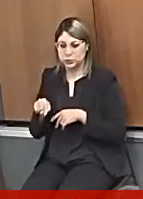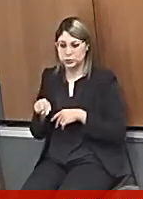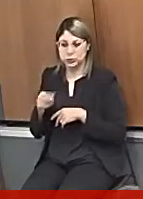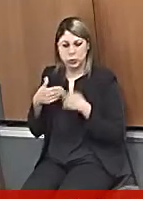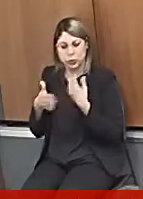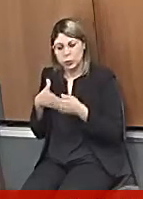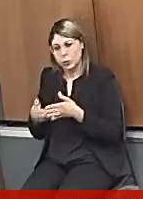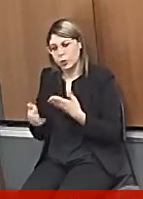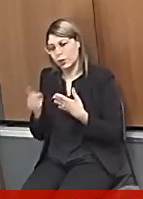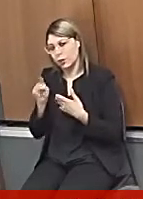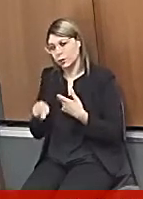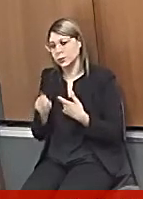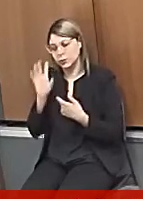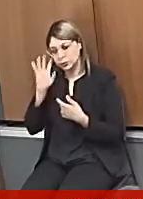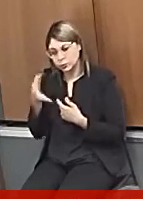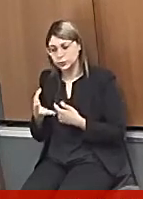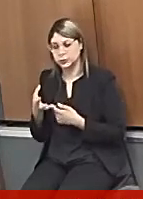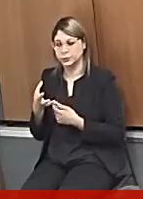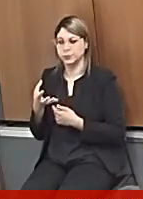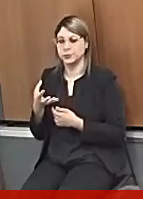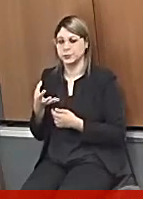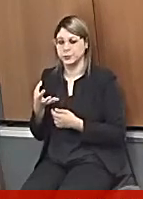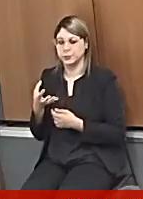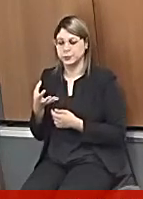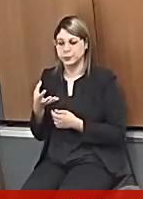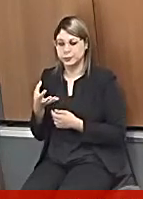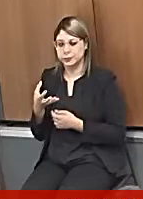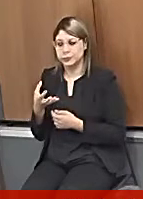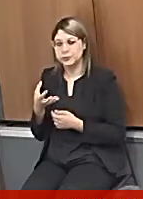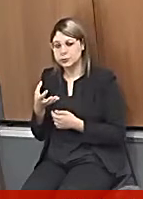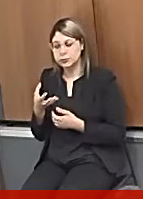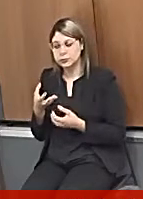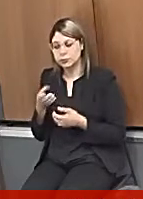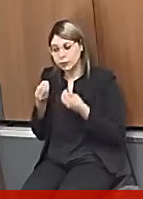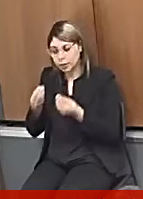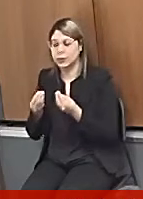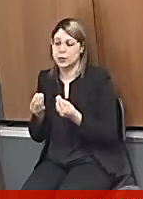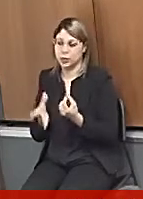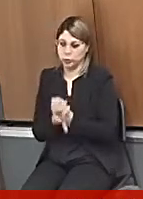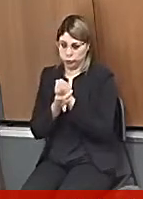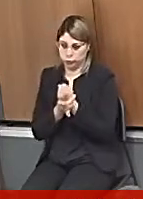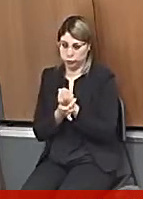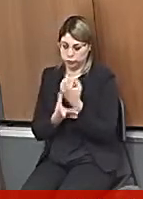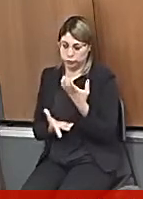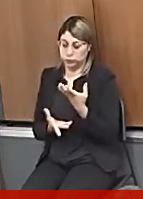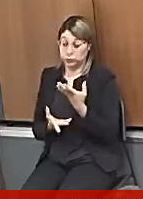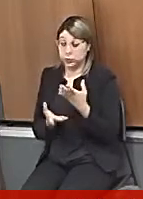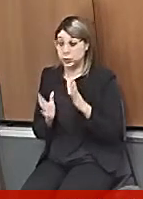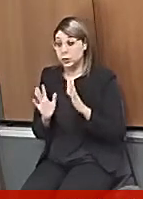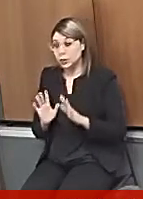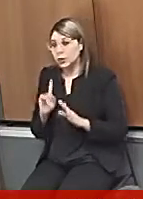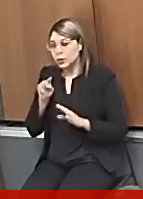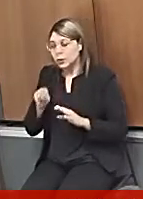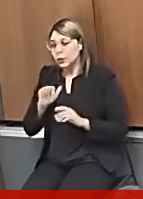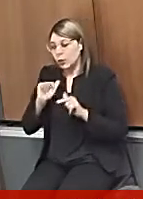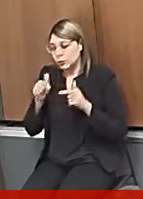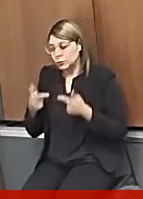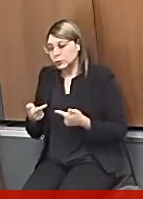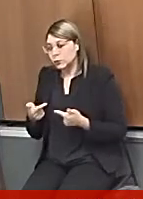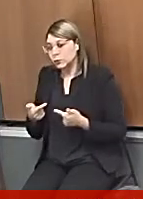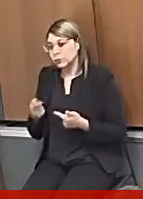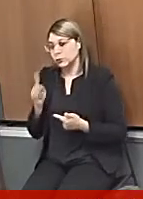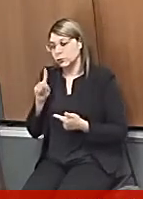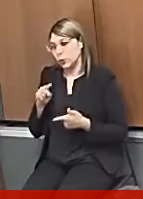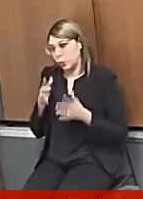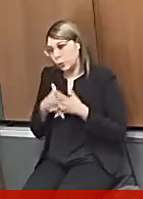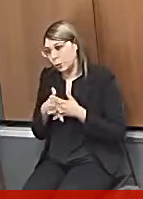a qualquer que seja a decisão é ela vai trazer um pouco de segurança é e essa ação que era uma questão